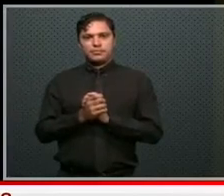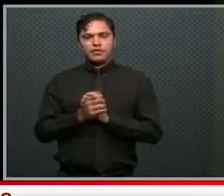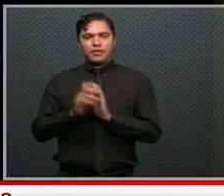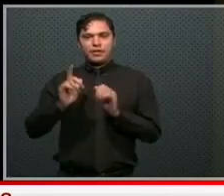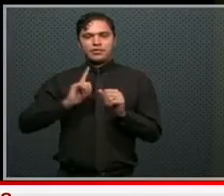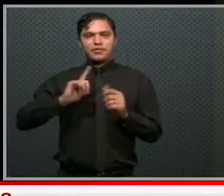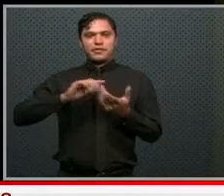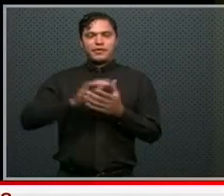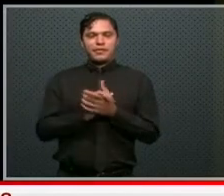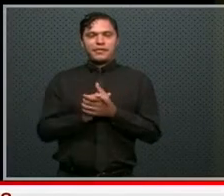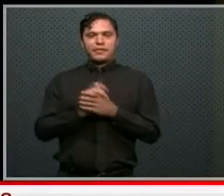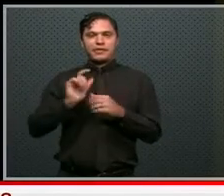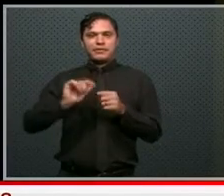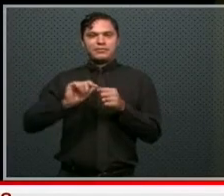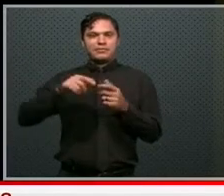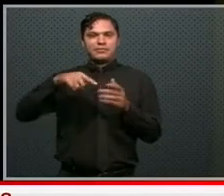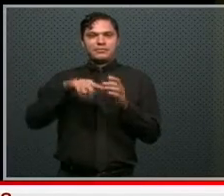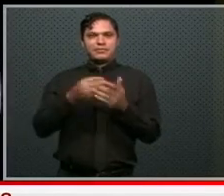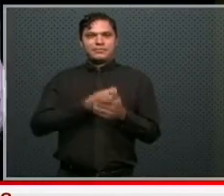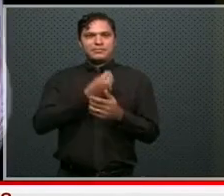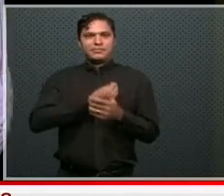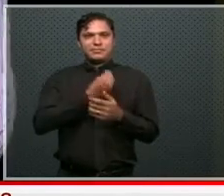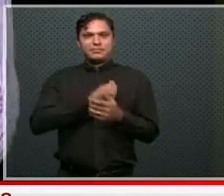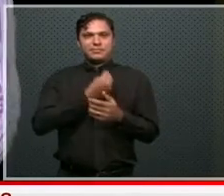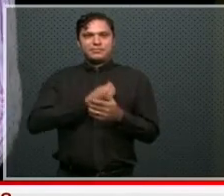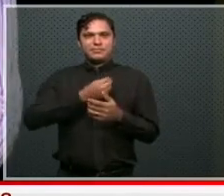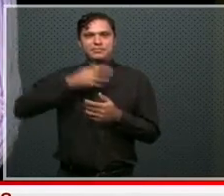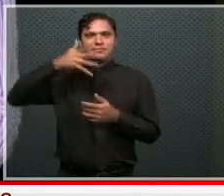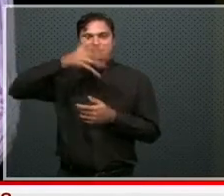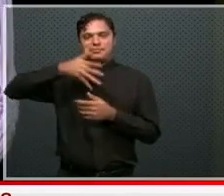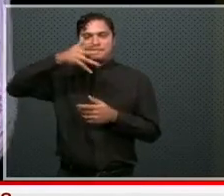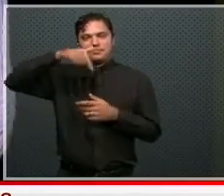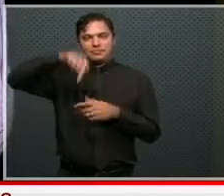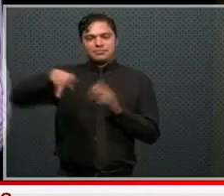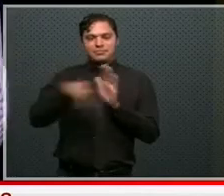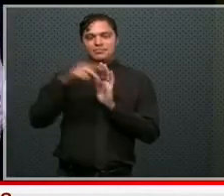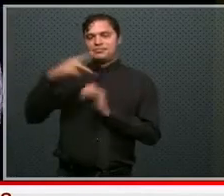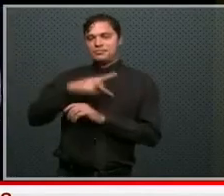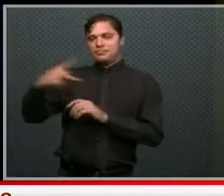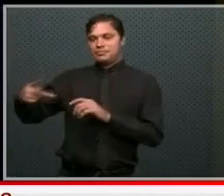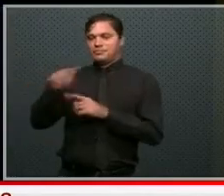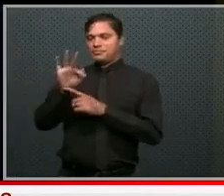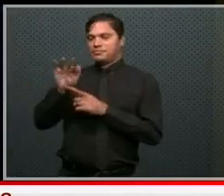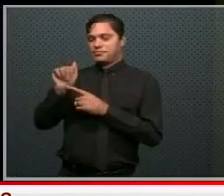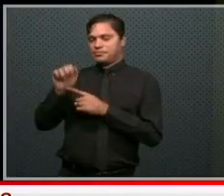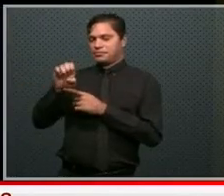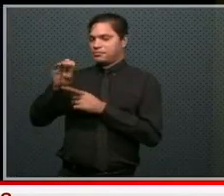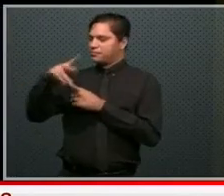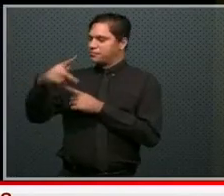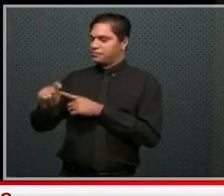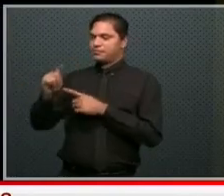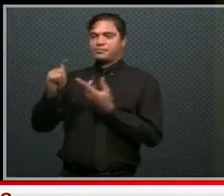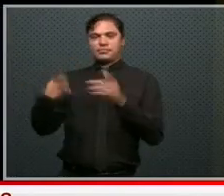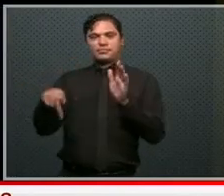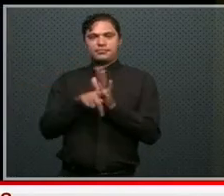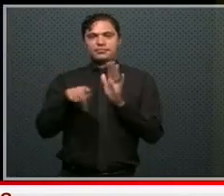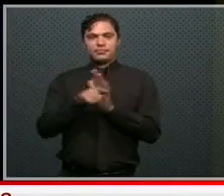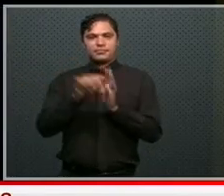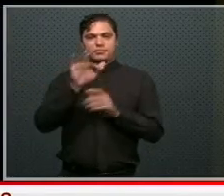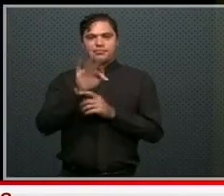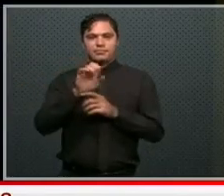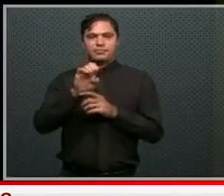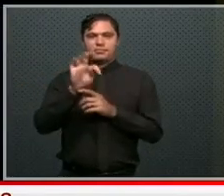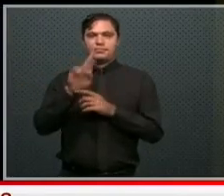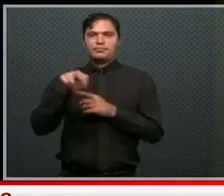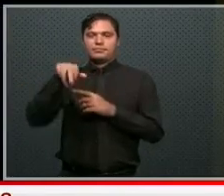presença de vocês e pela própria fala tanto do presidente da faepa como do diretor da fepagri é uma